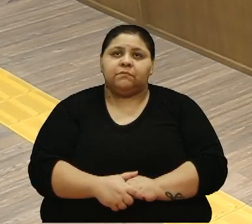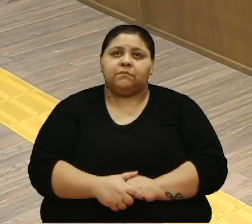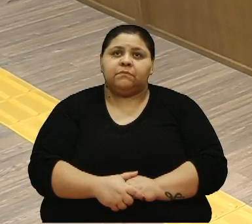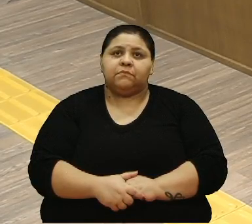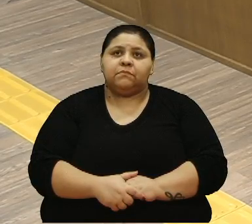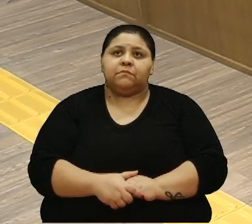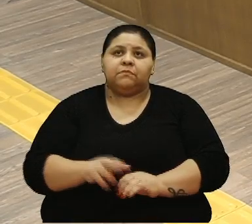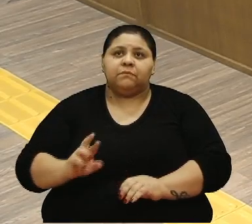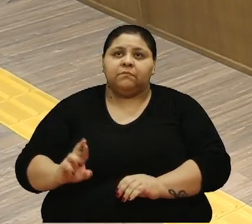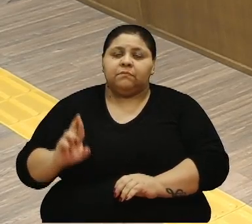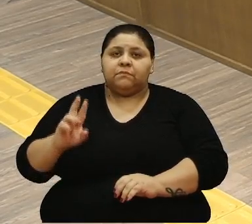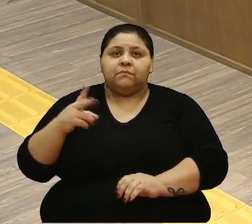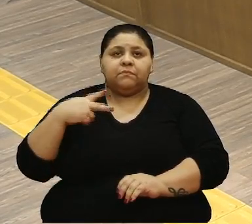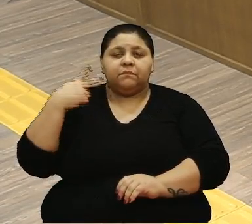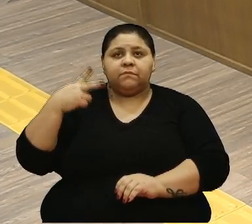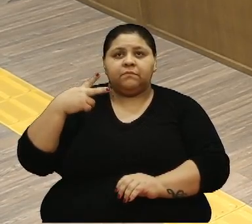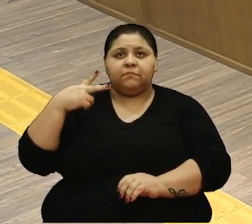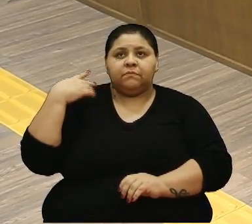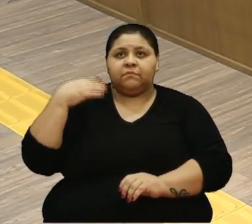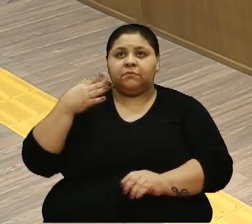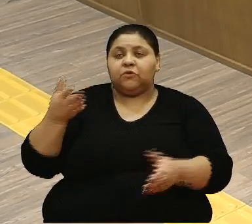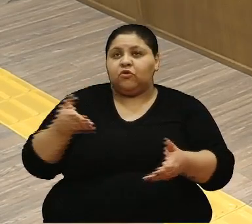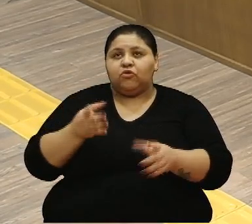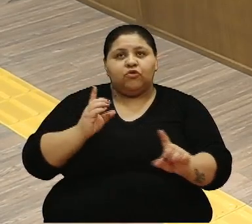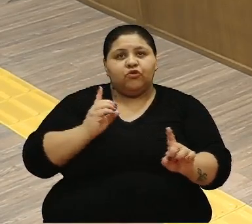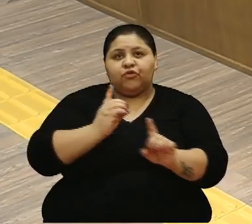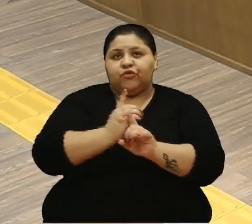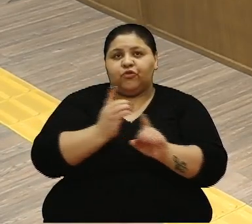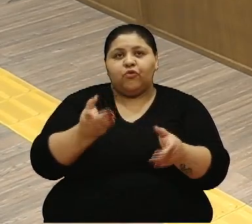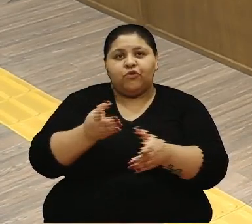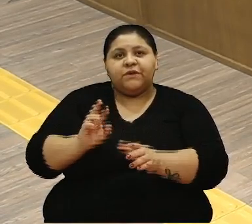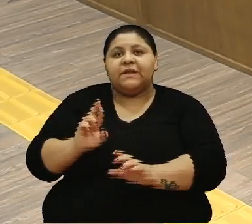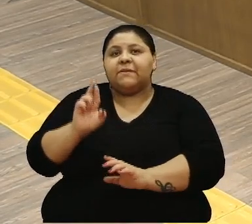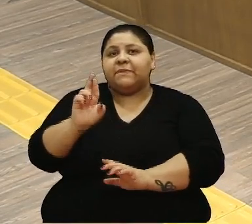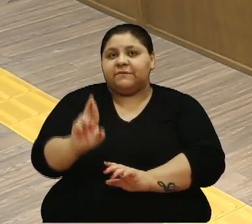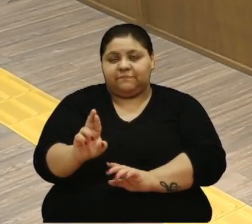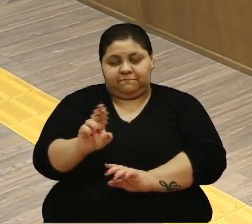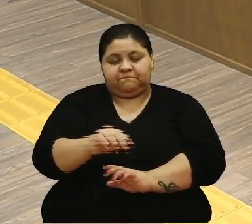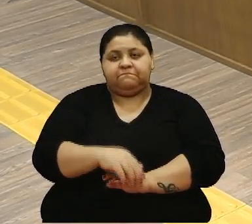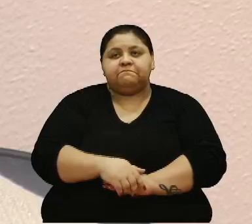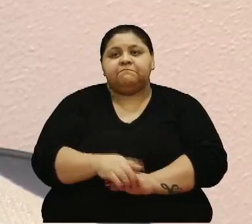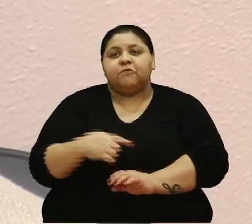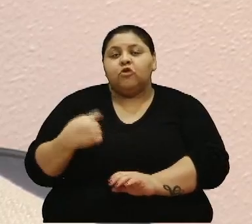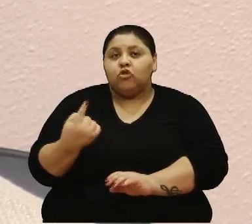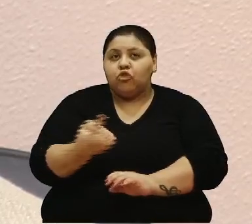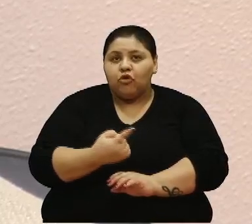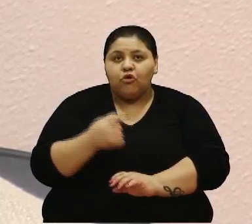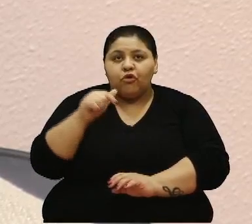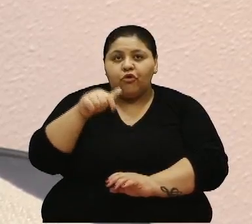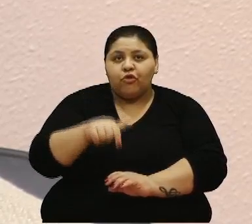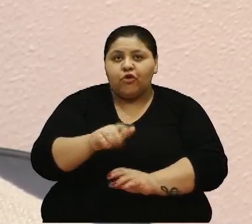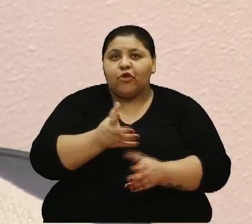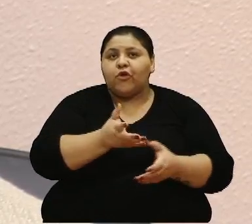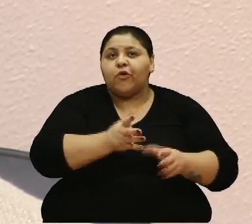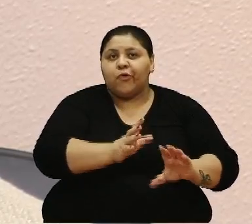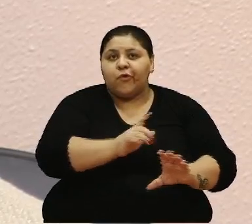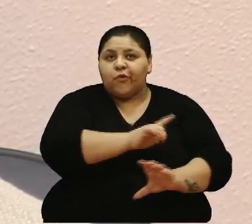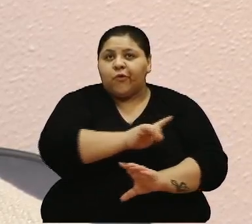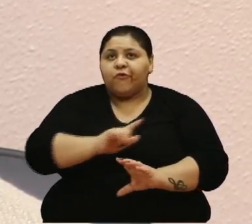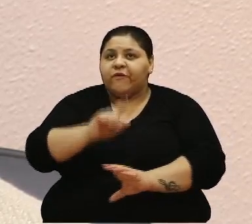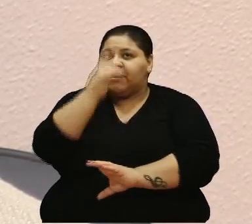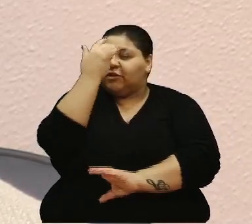Em nome da vereadora Andressa Marques, que não se encontra nessa sessão, se encontra em representação, nós somos da oposição ao governo